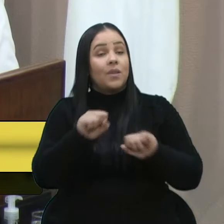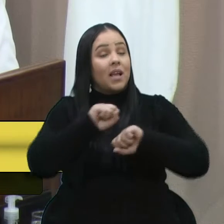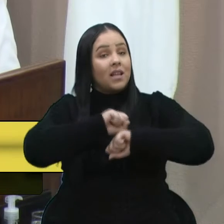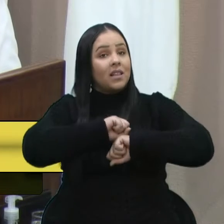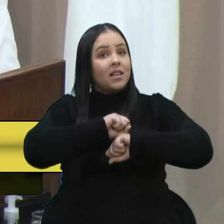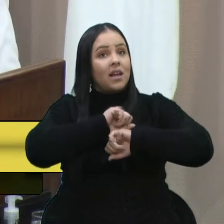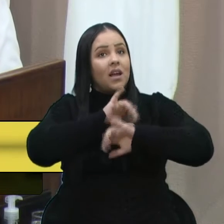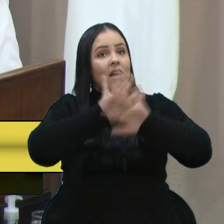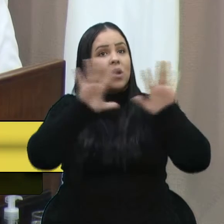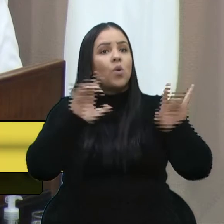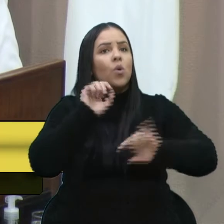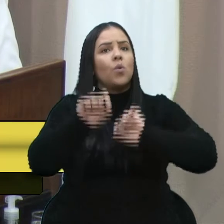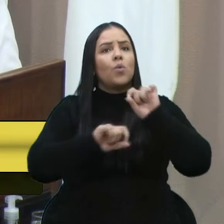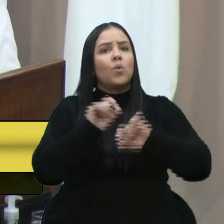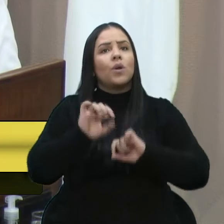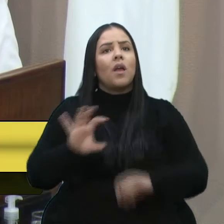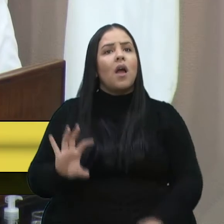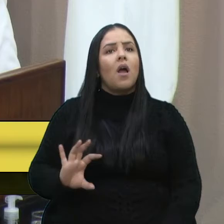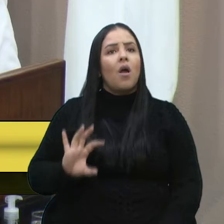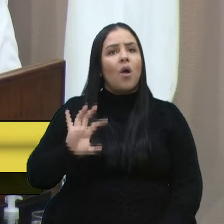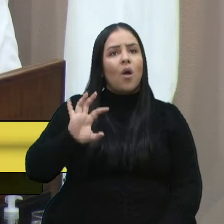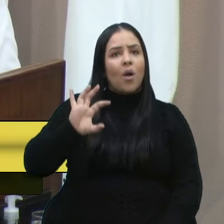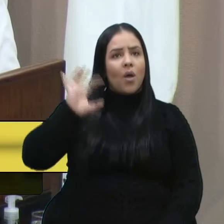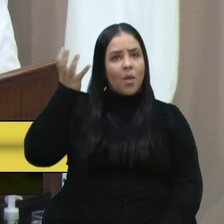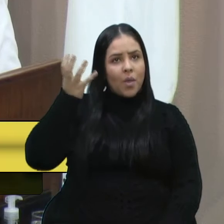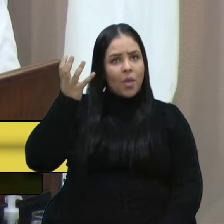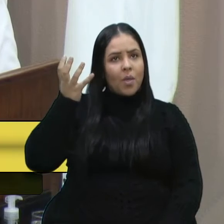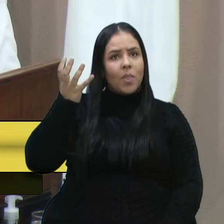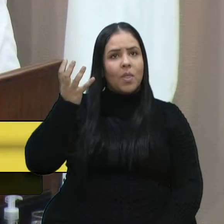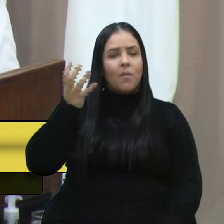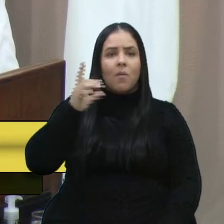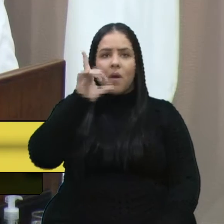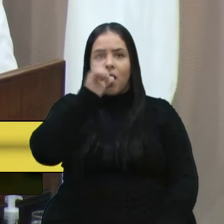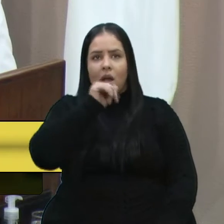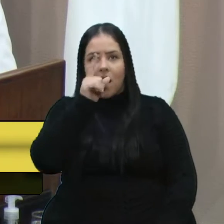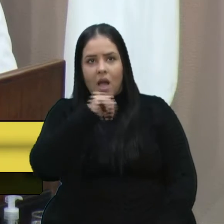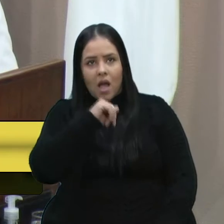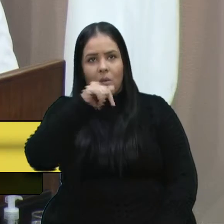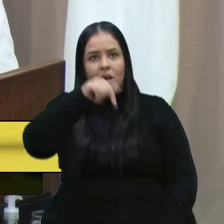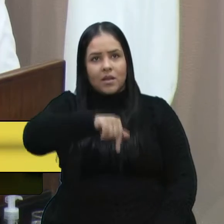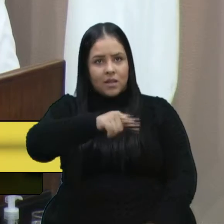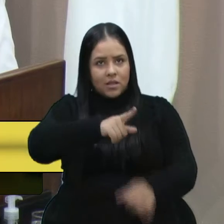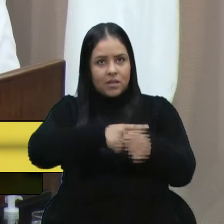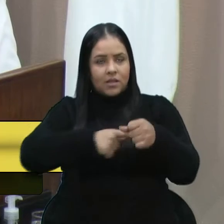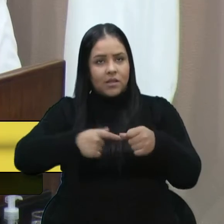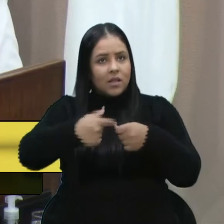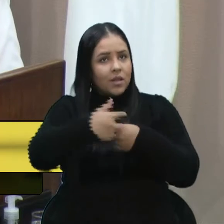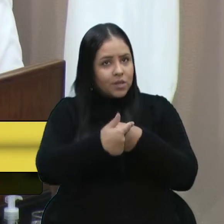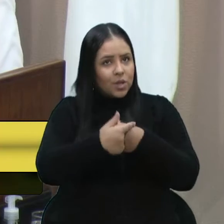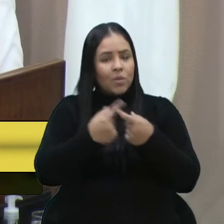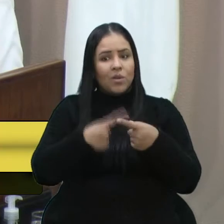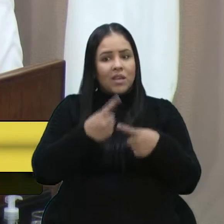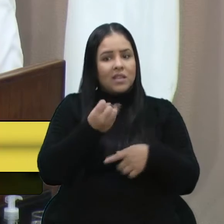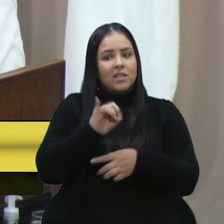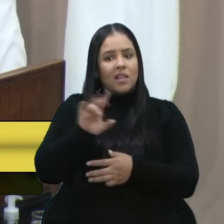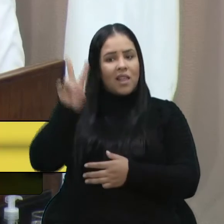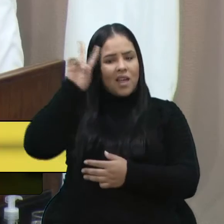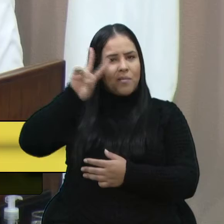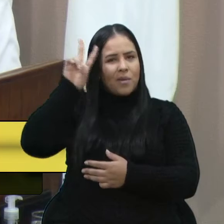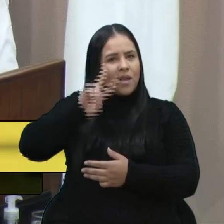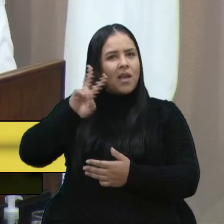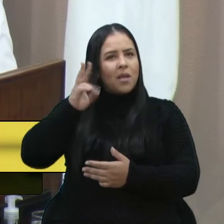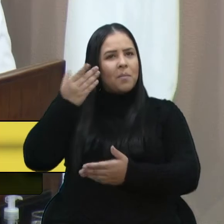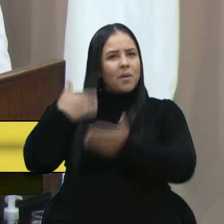transparente o que está acontecendo com o abastecimento de água na nossa cidade, que, se a gente lembrar, começou lá no